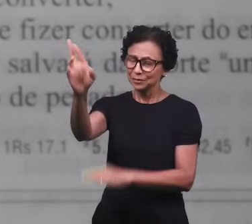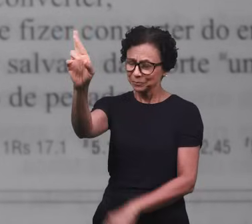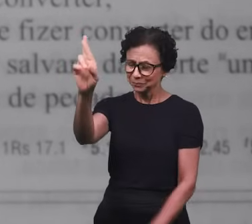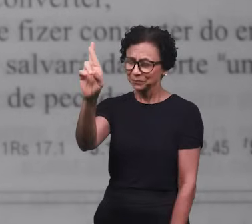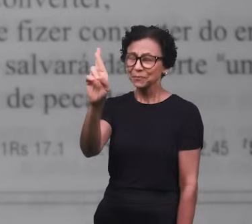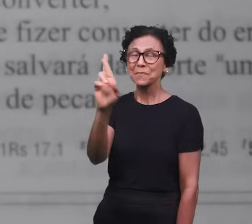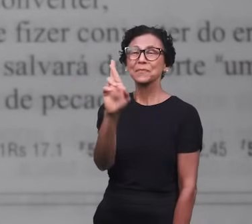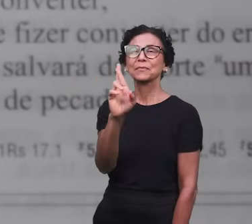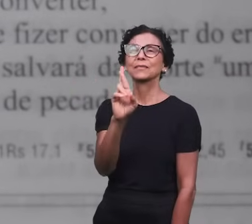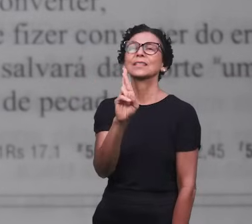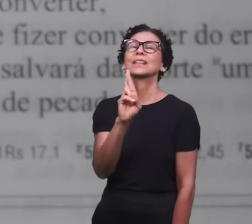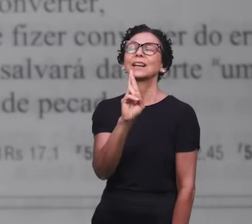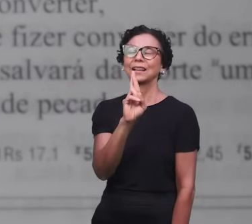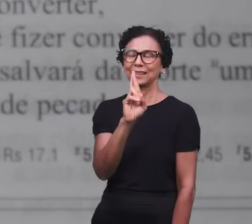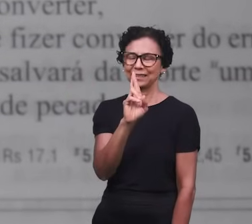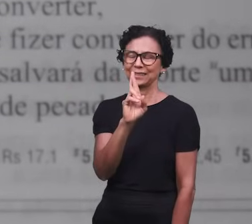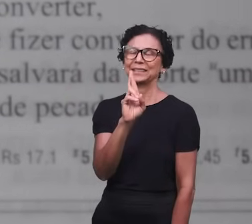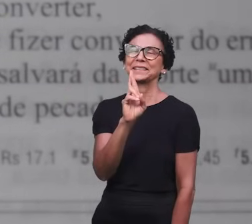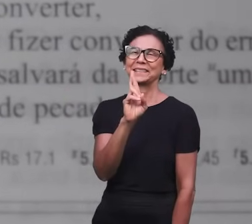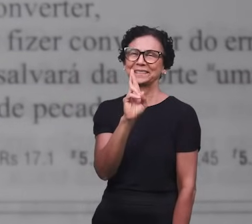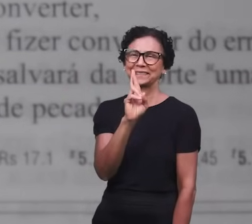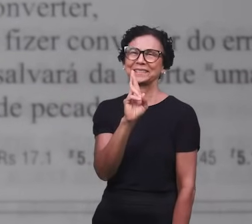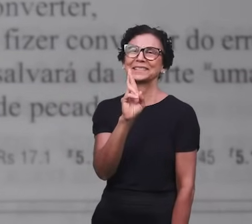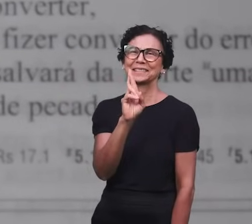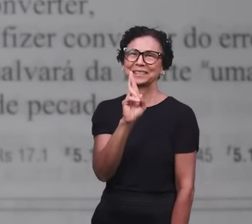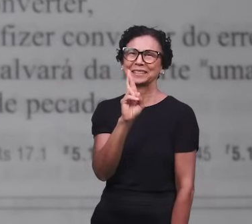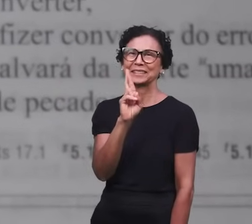e ouvi o meu clamor.